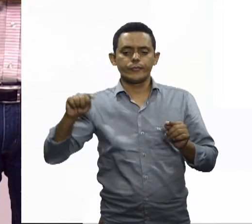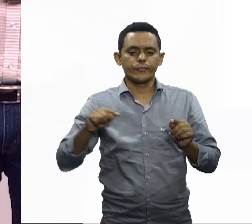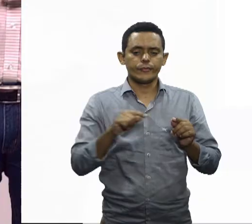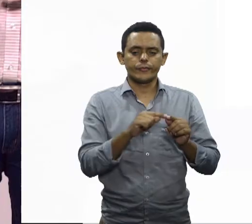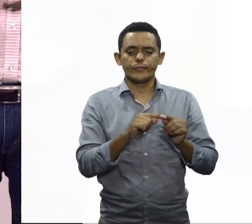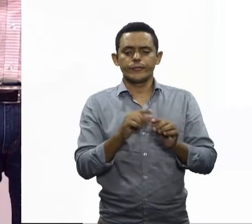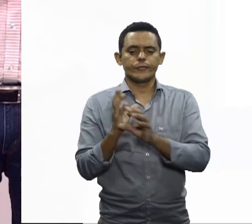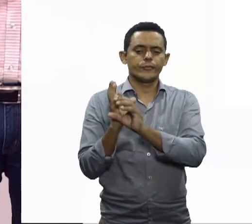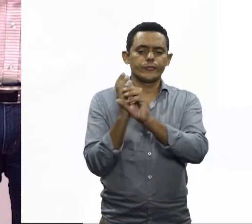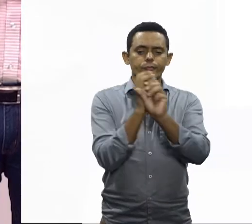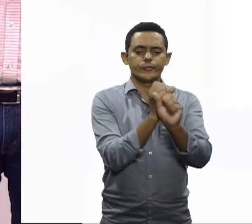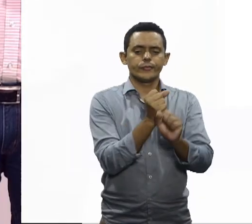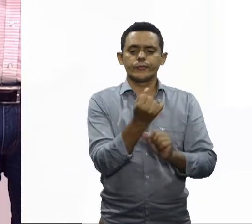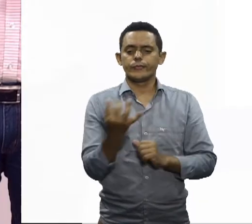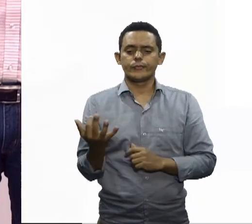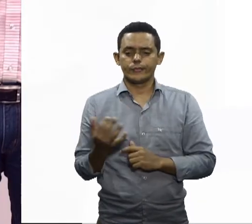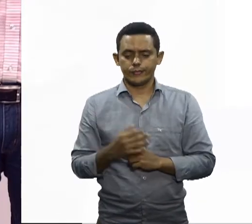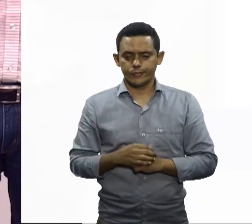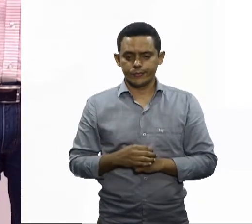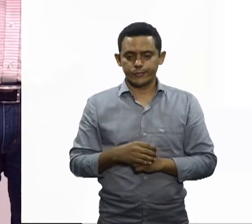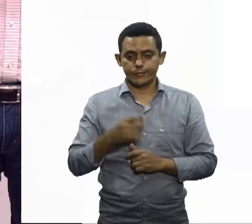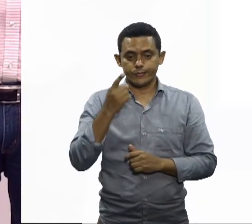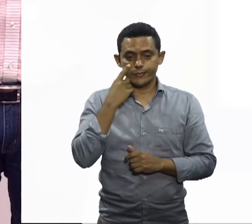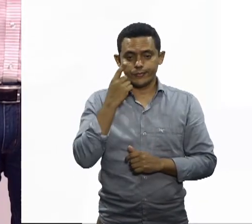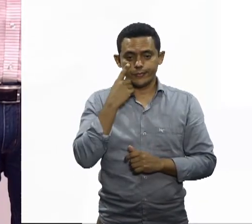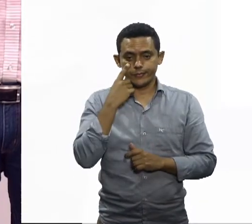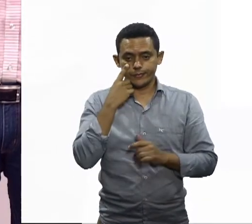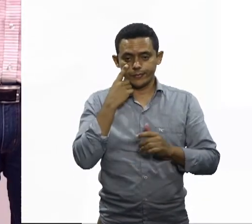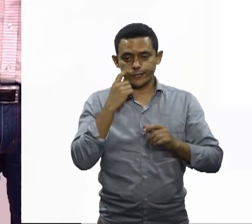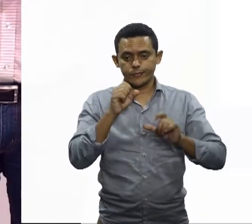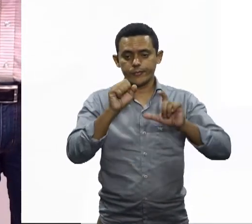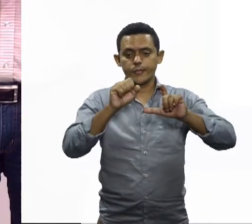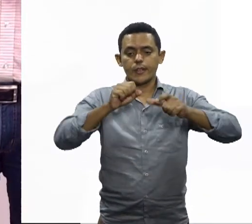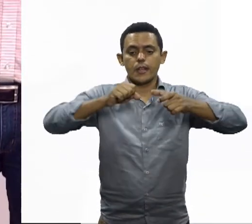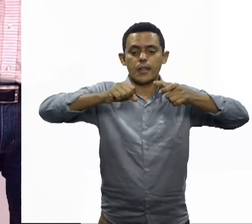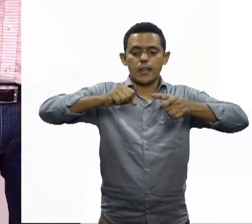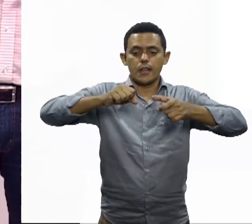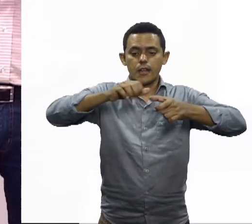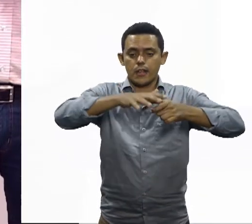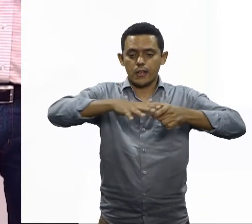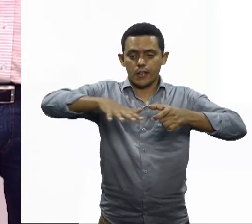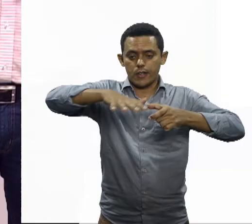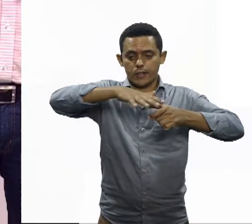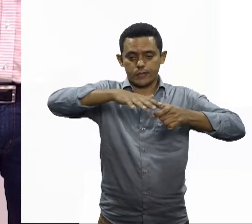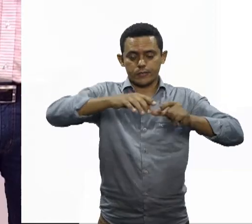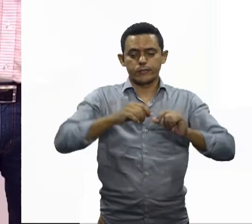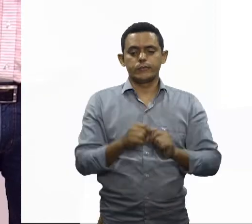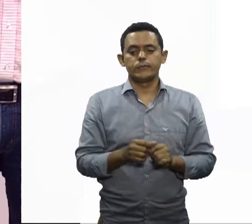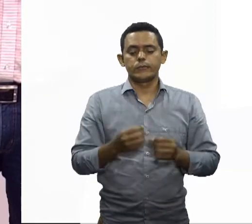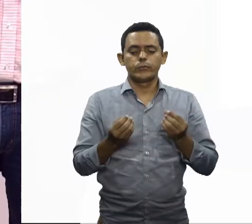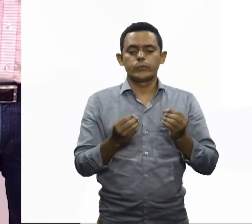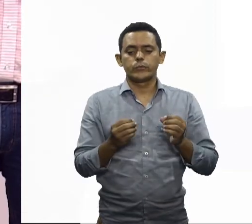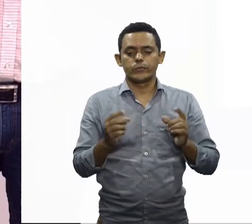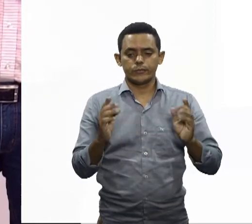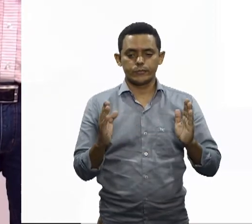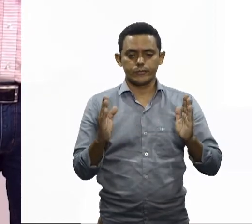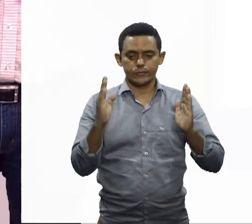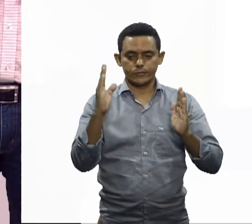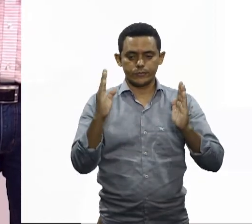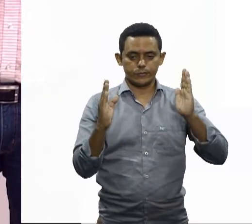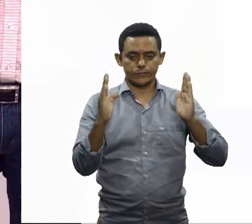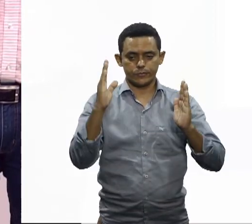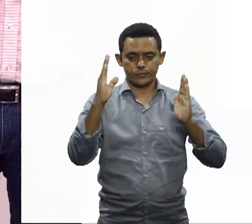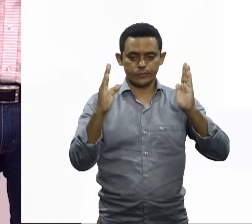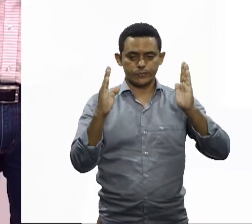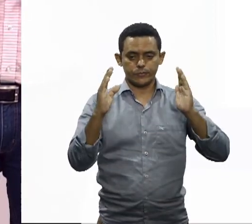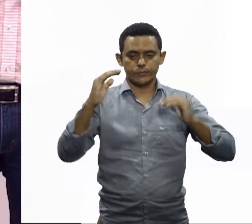olha só, o que é que nós vamos fazer? Vamos encontrar o perímetro. E o que é o perímetro, pessoal? A soma dos lados dessa praça. Então, eu